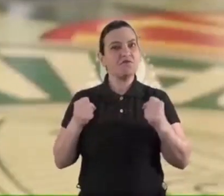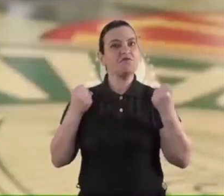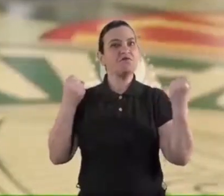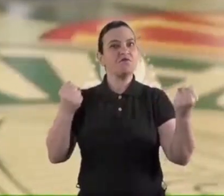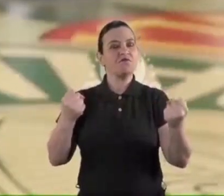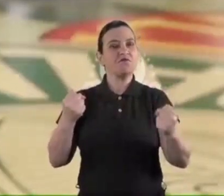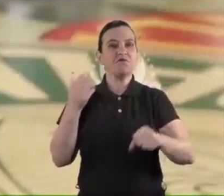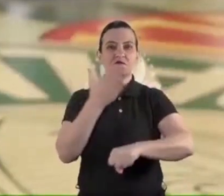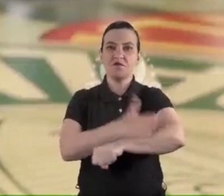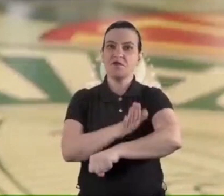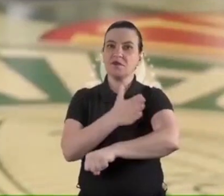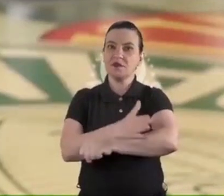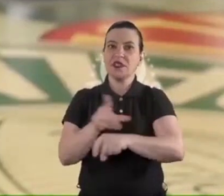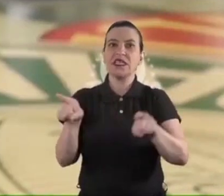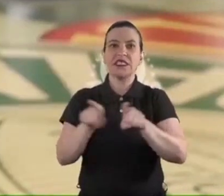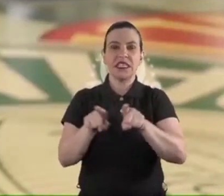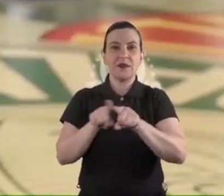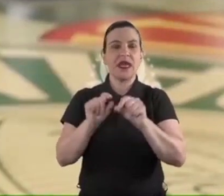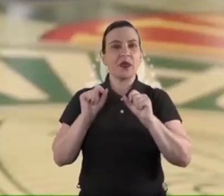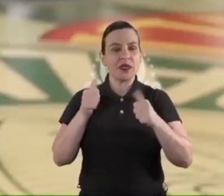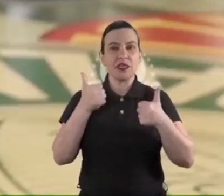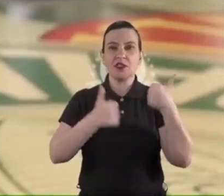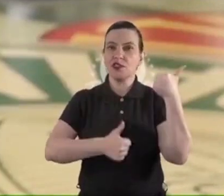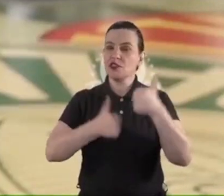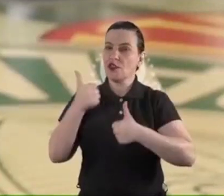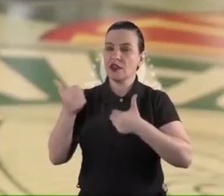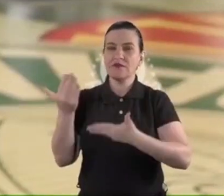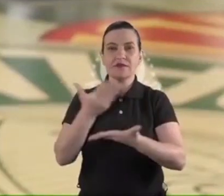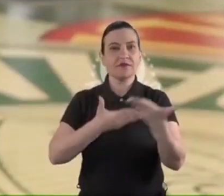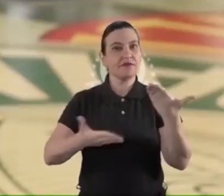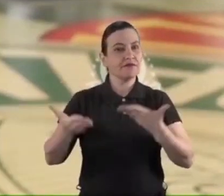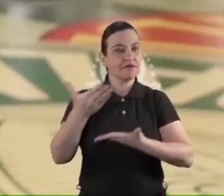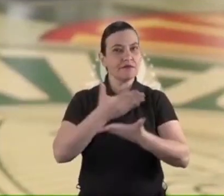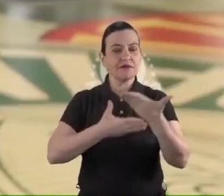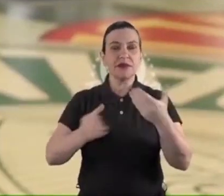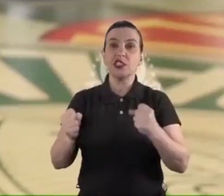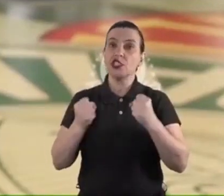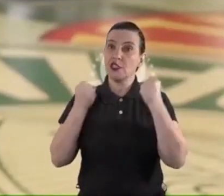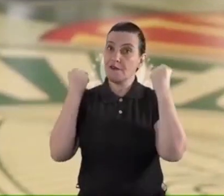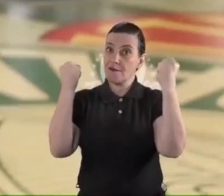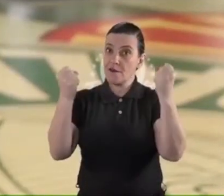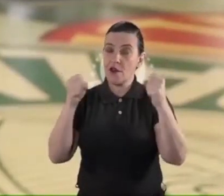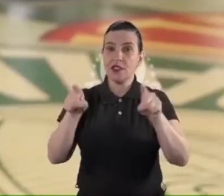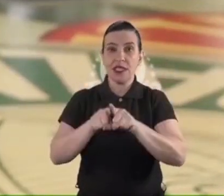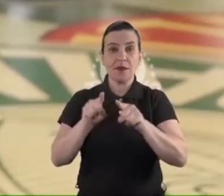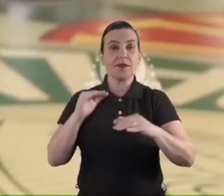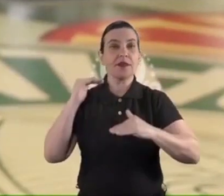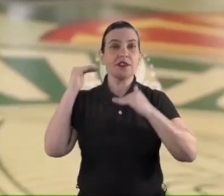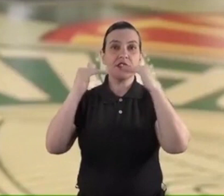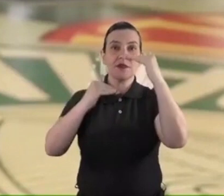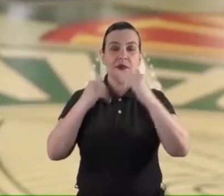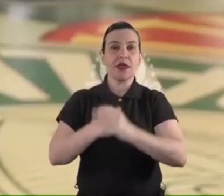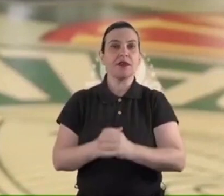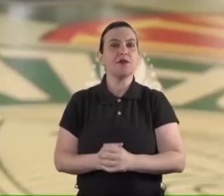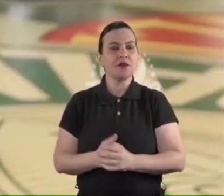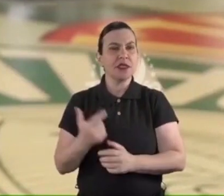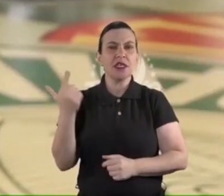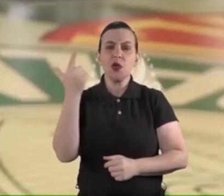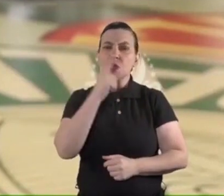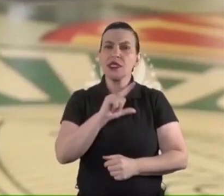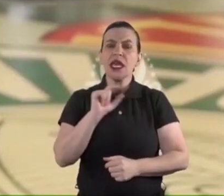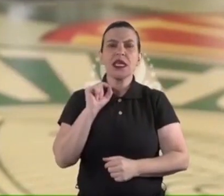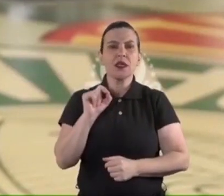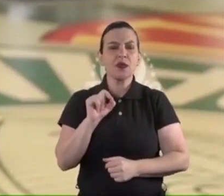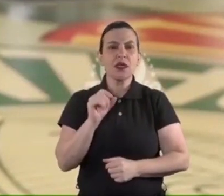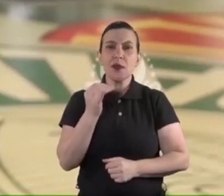para treinar, ou então para poder jogar, principalmente nessas relações de força, potência, desempenho. E também eles relatam também